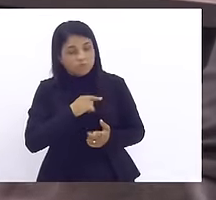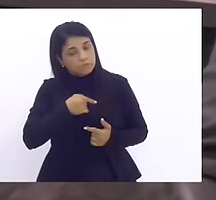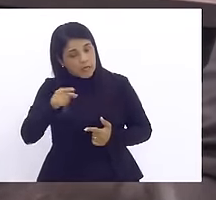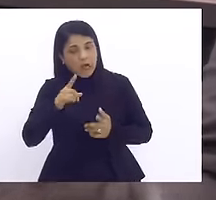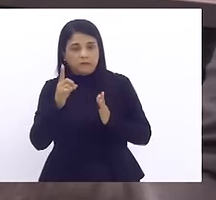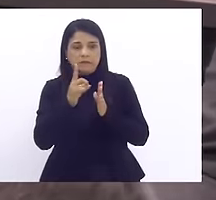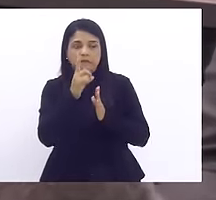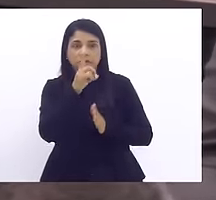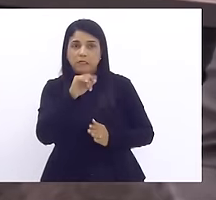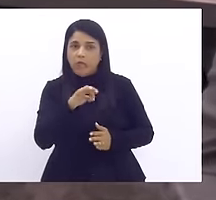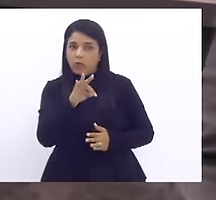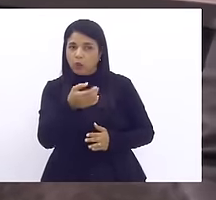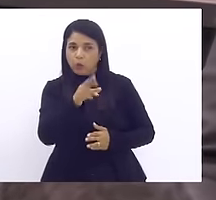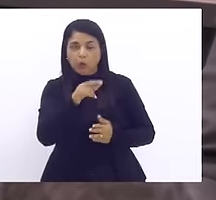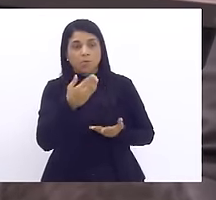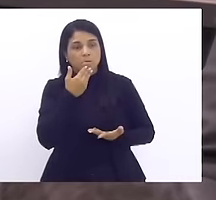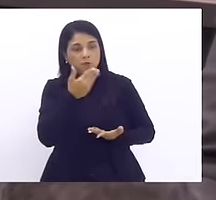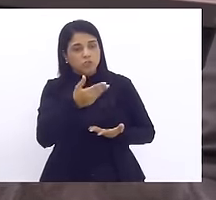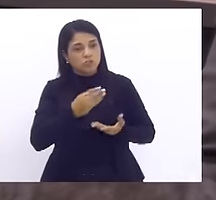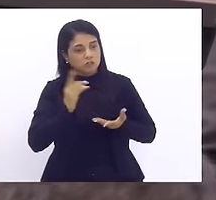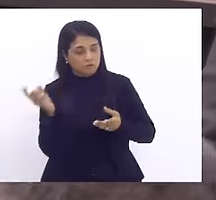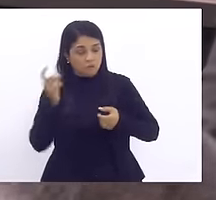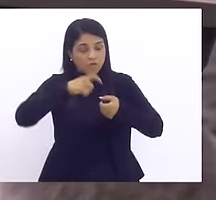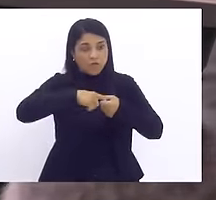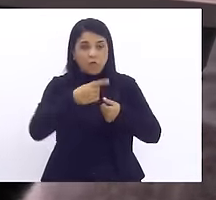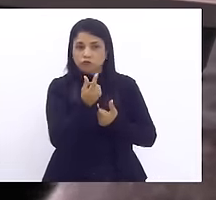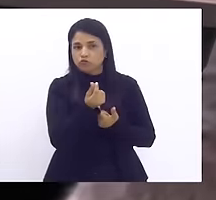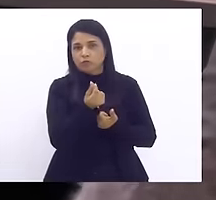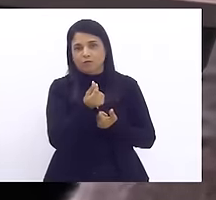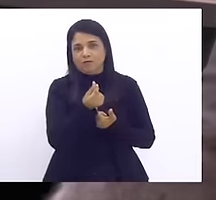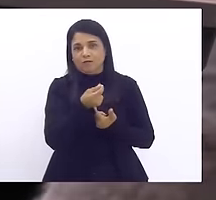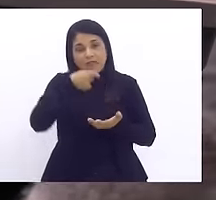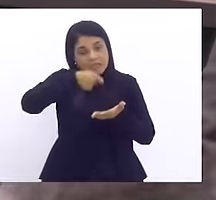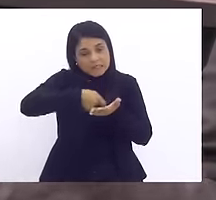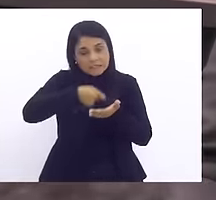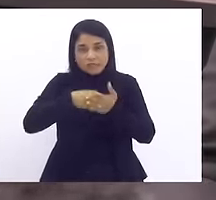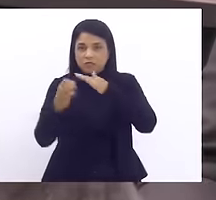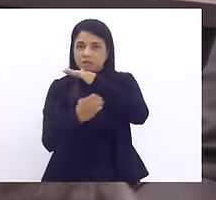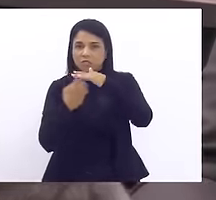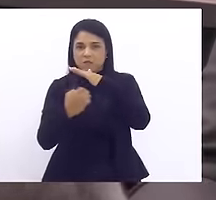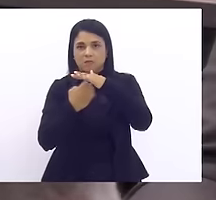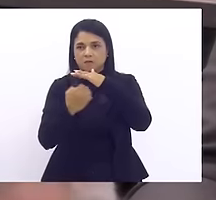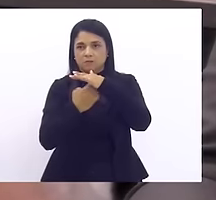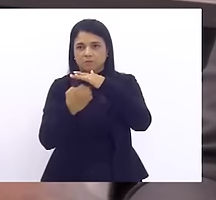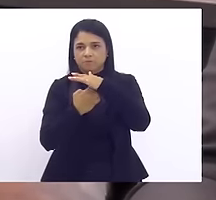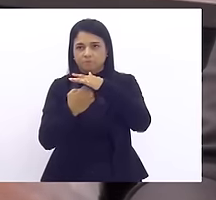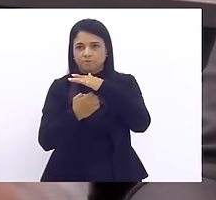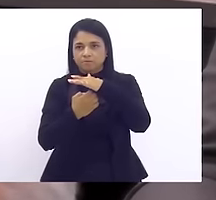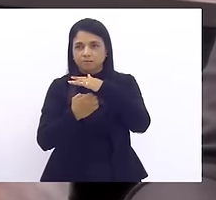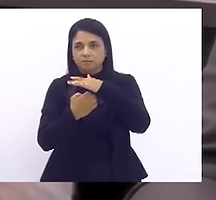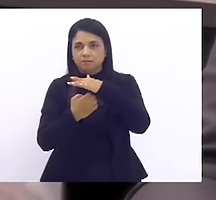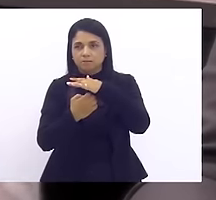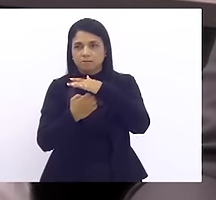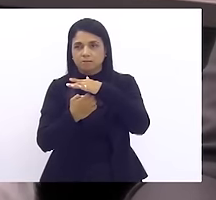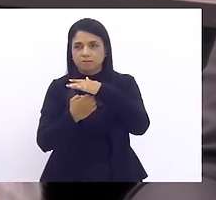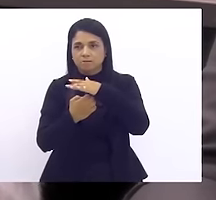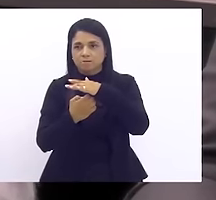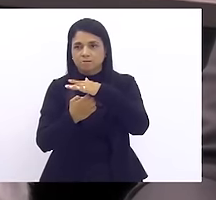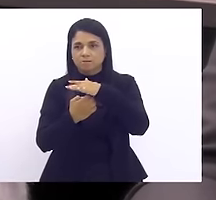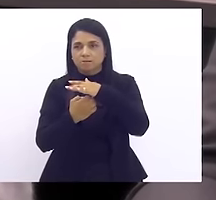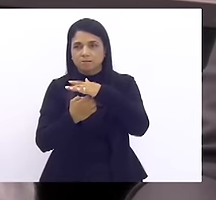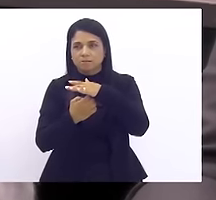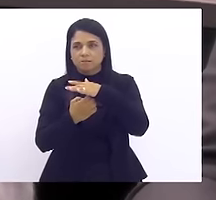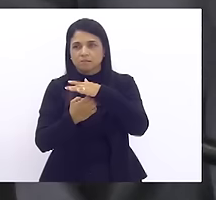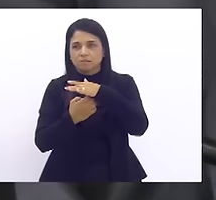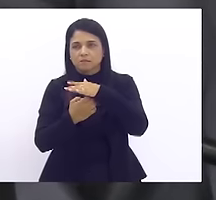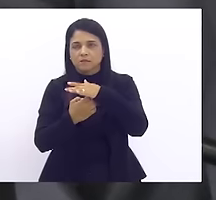décimo e pedir ressarcimento do valor porque o Neto vai exigir da empresa que devolva se houve problemas lógico A questão aqui é muito além do ressarcimento porque